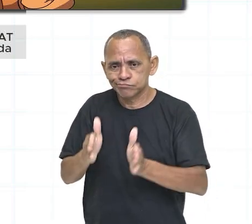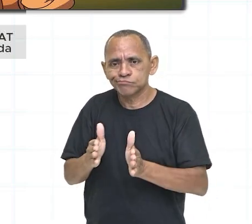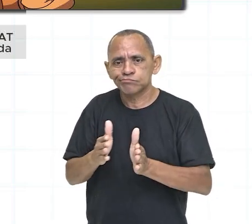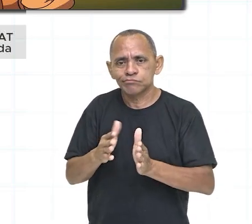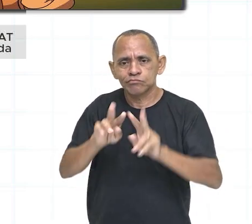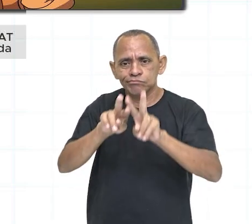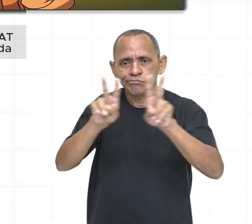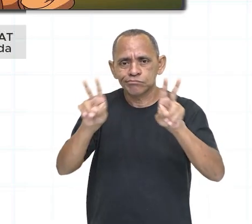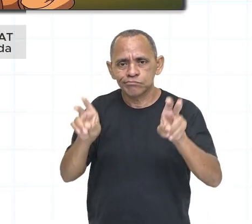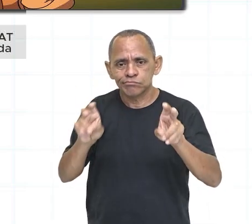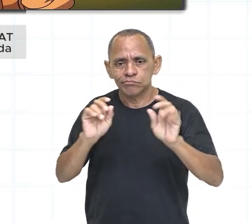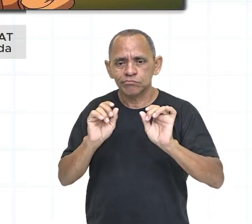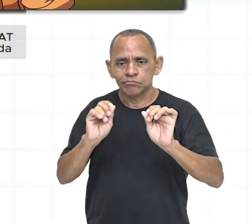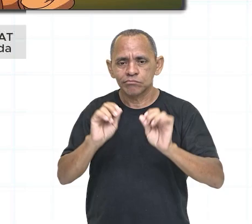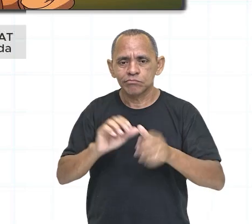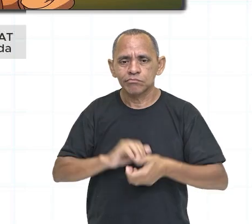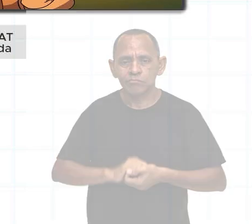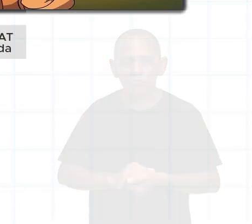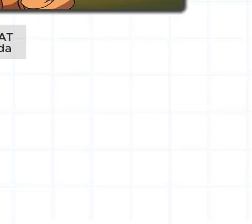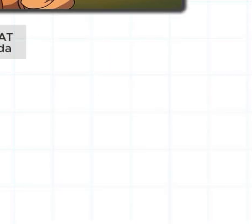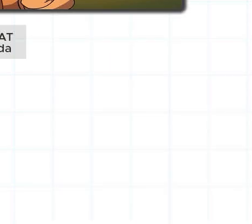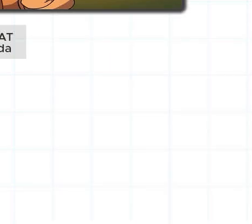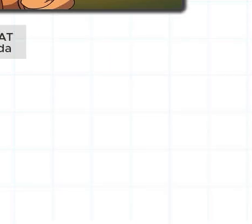seguinte. Africa.